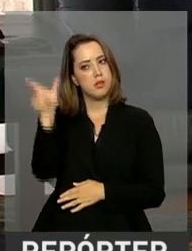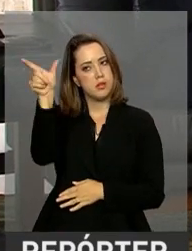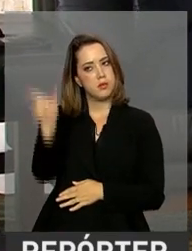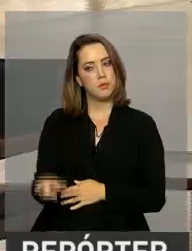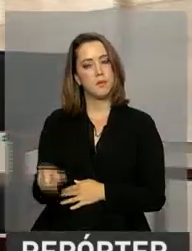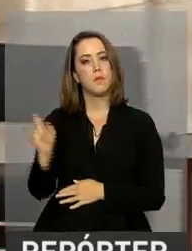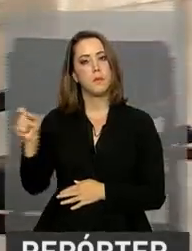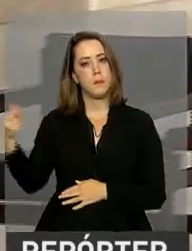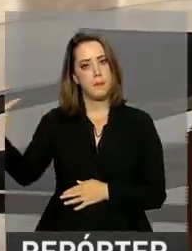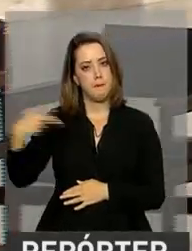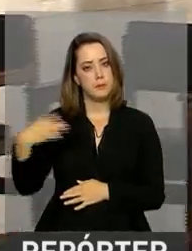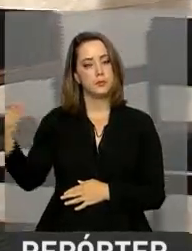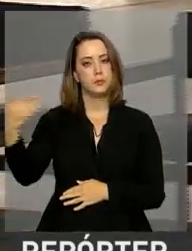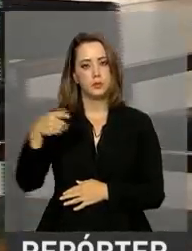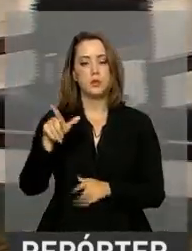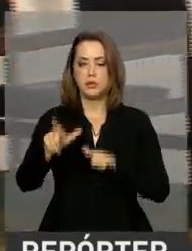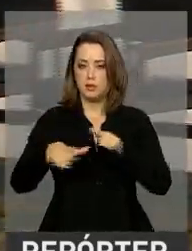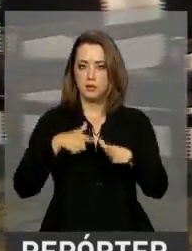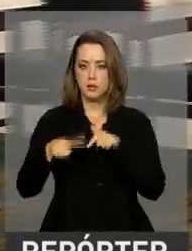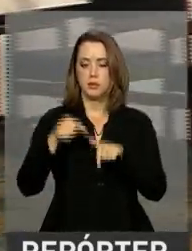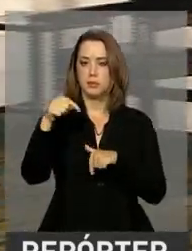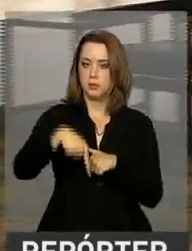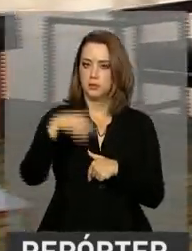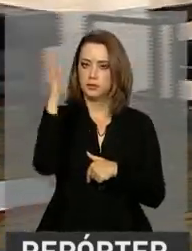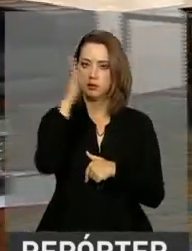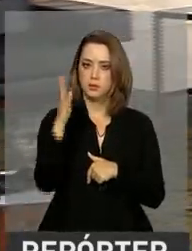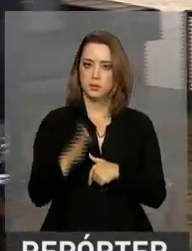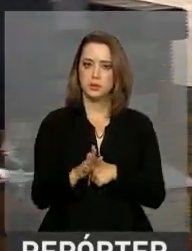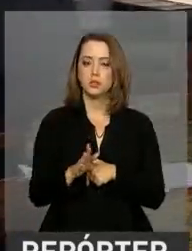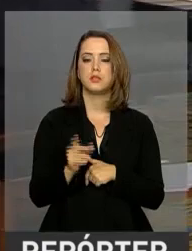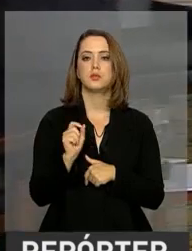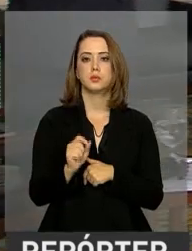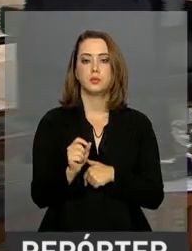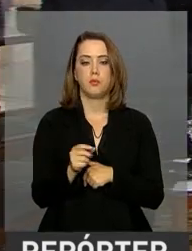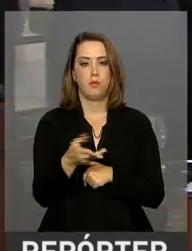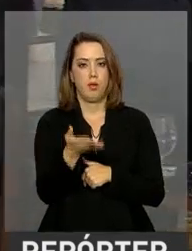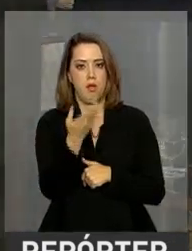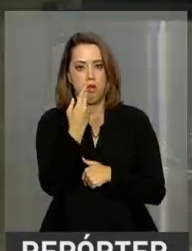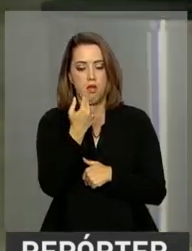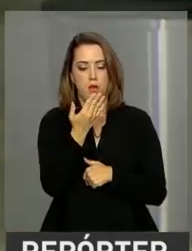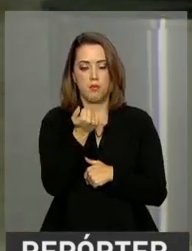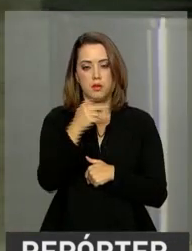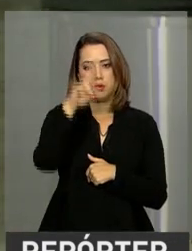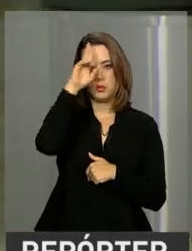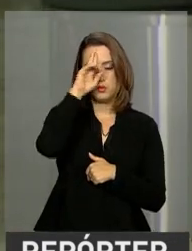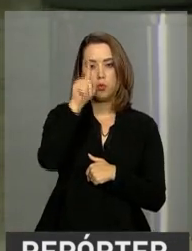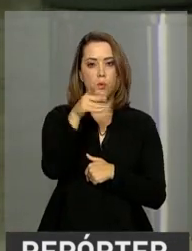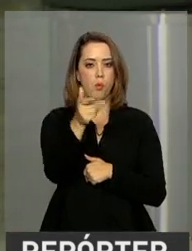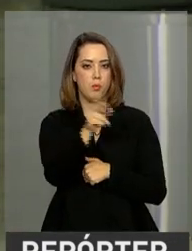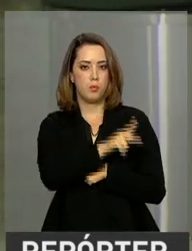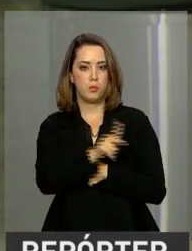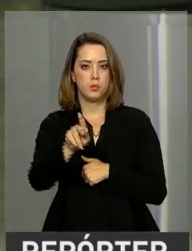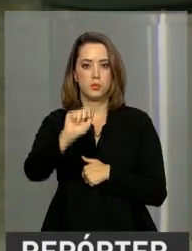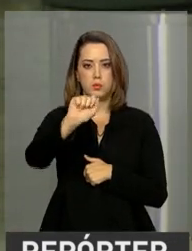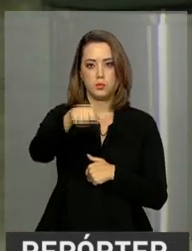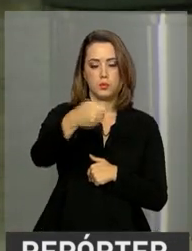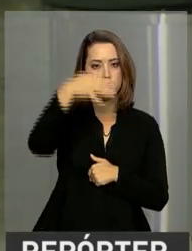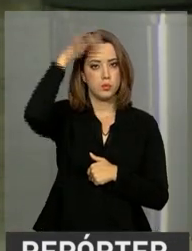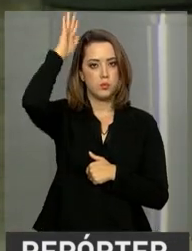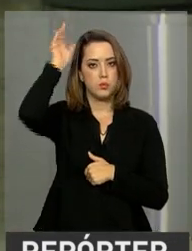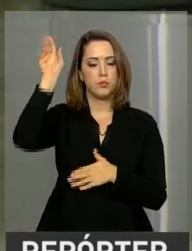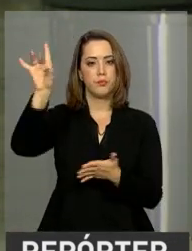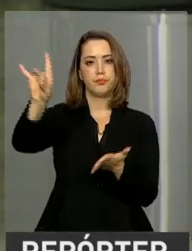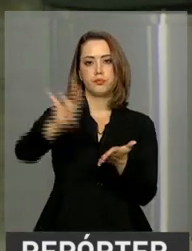vão trabalhar aqui no Brasil. Já na hora do almoço, o presidente em exercício, Michel Temer, sancionou a lei